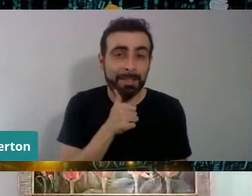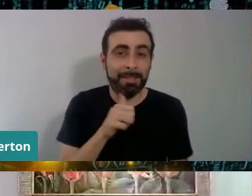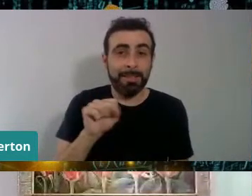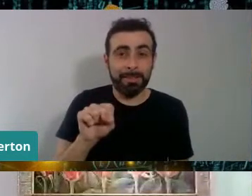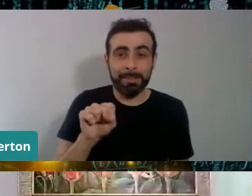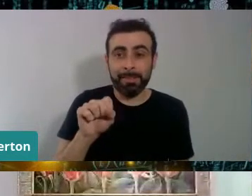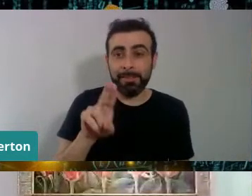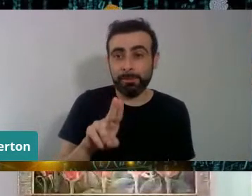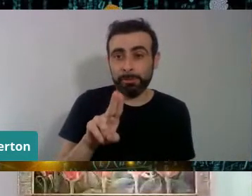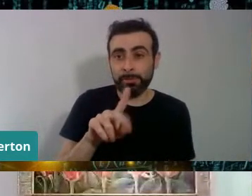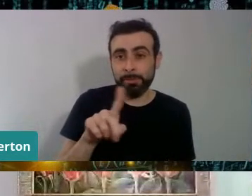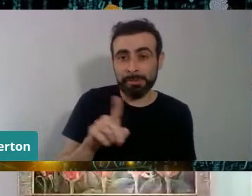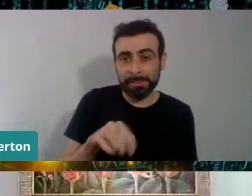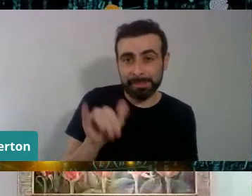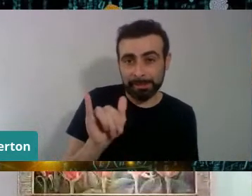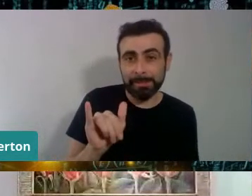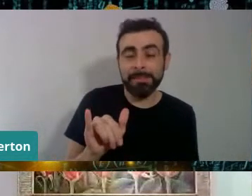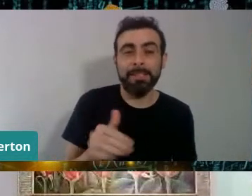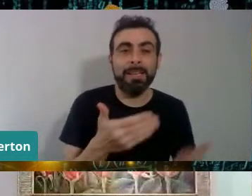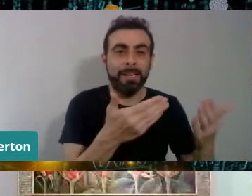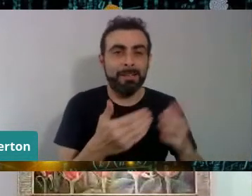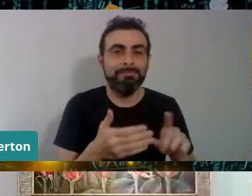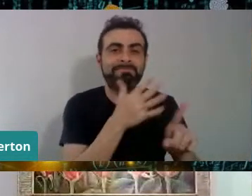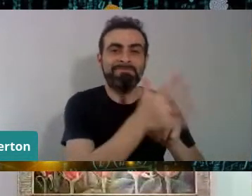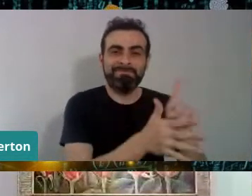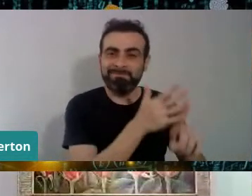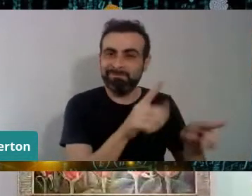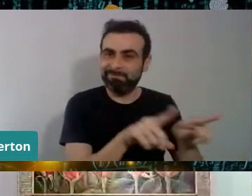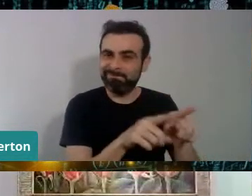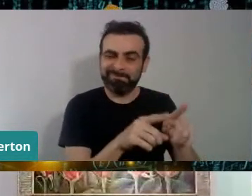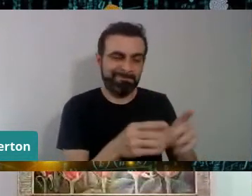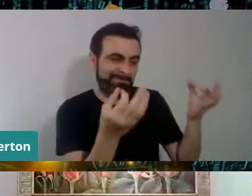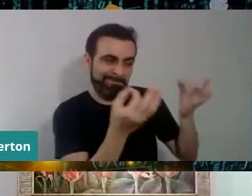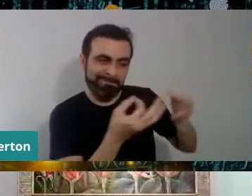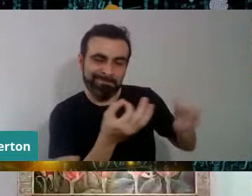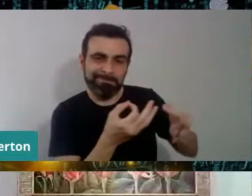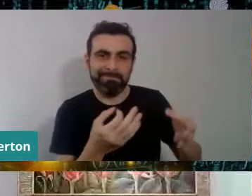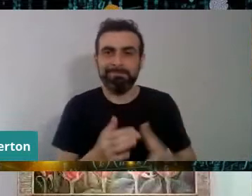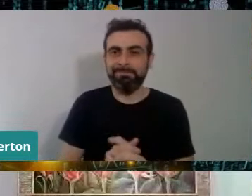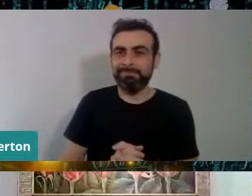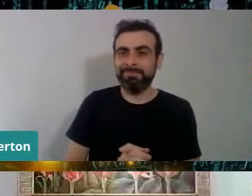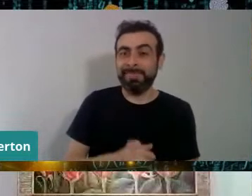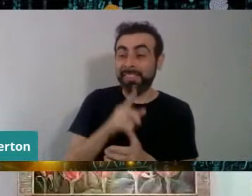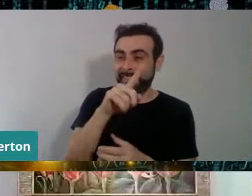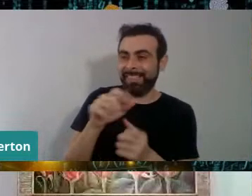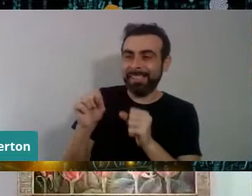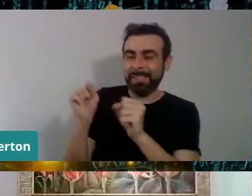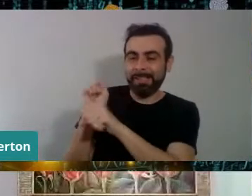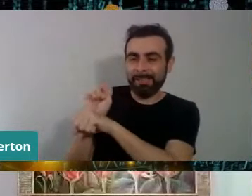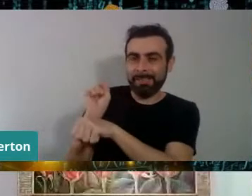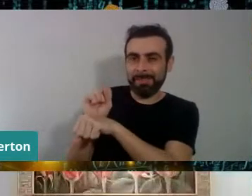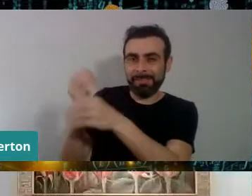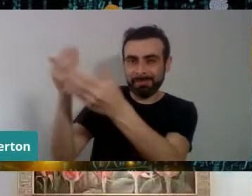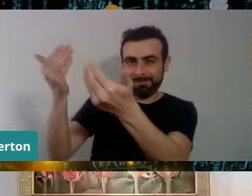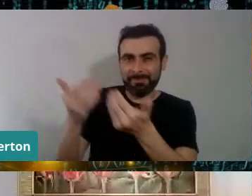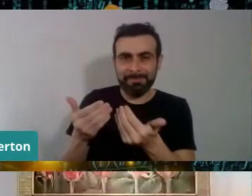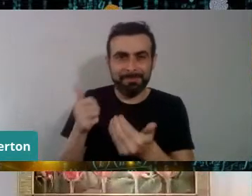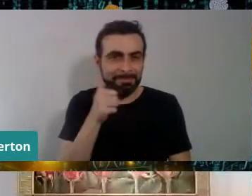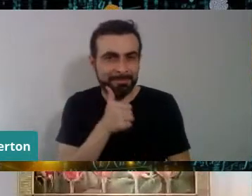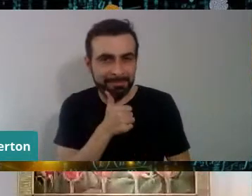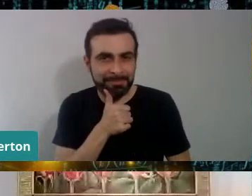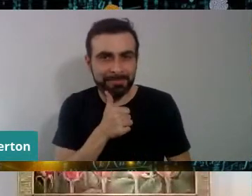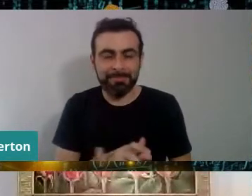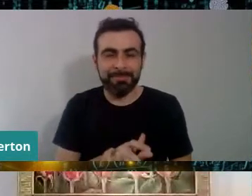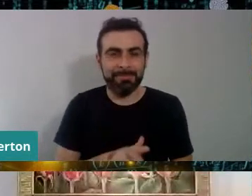nossa reunião. Professora Suzy. Que beleza. Estamos esperando a senhora, professora Suzy.